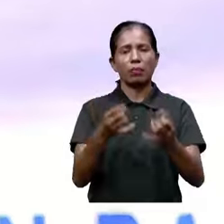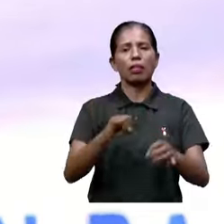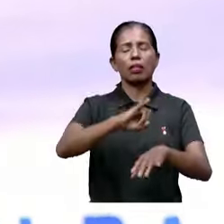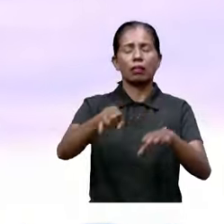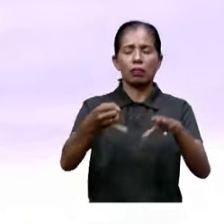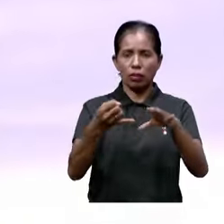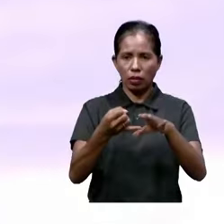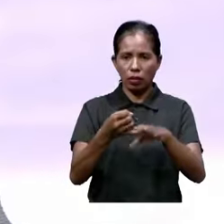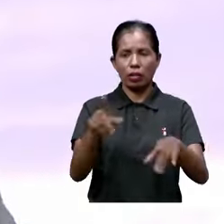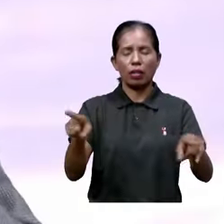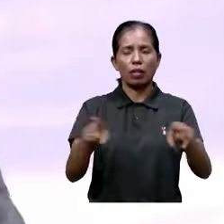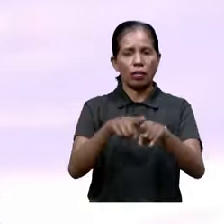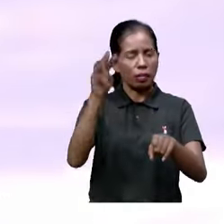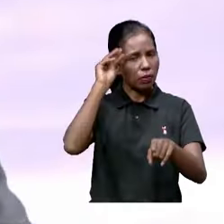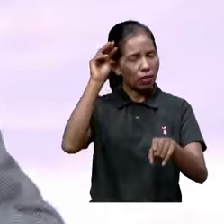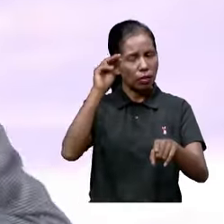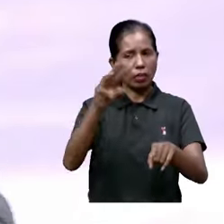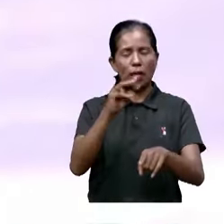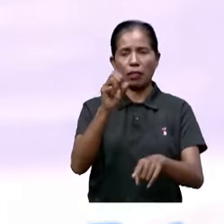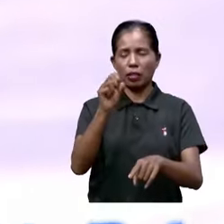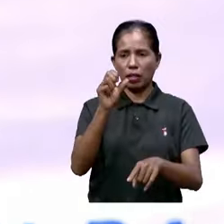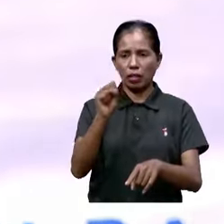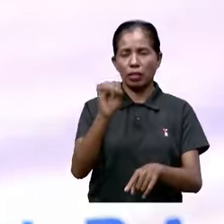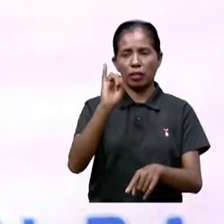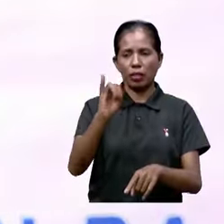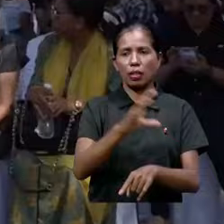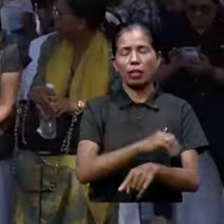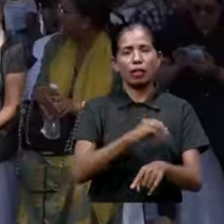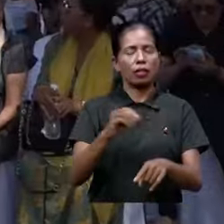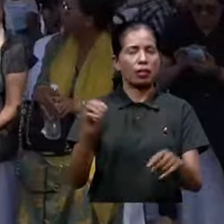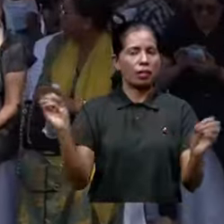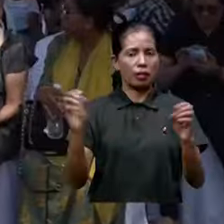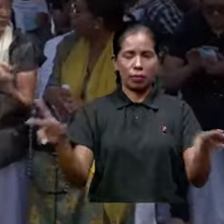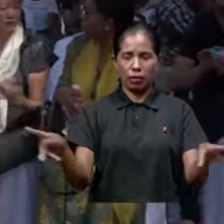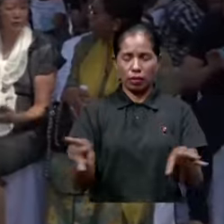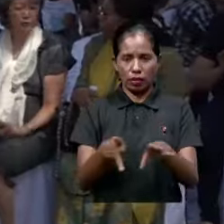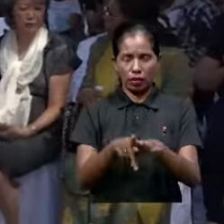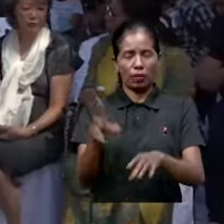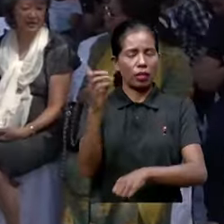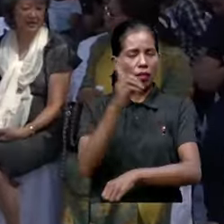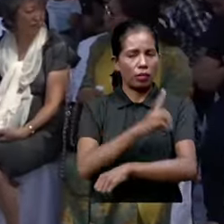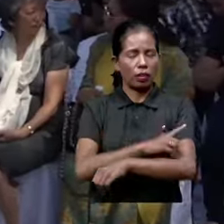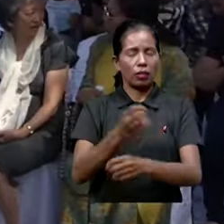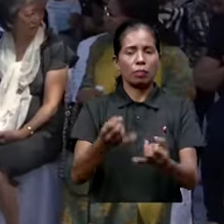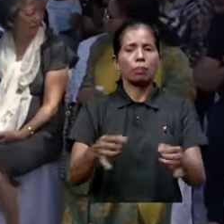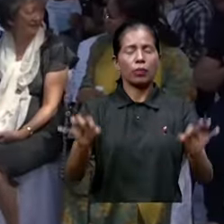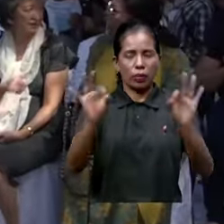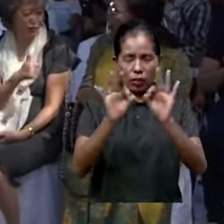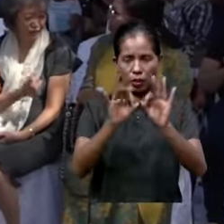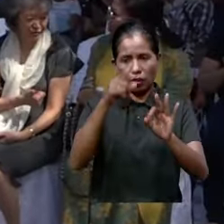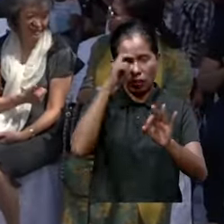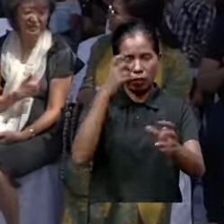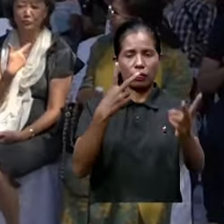social hanesan ministra solidariedade social no inclusivo la marca presença ia loro importante ne tamba halau hela